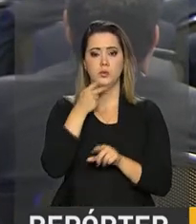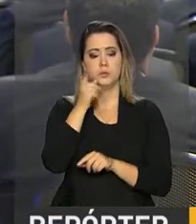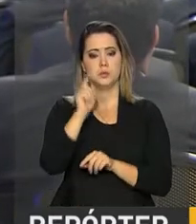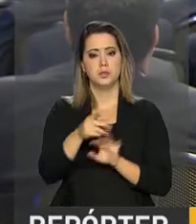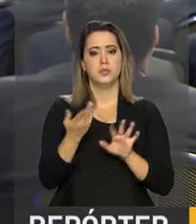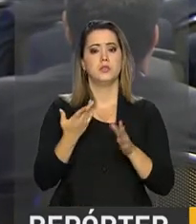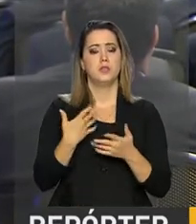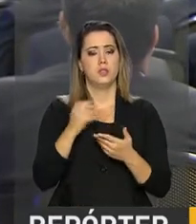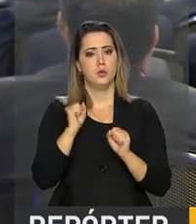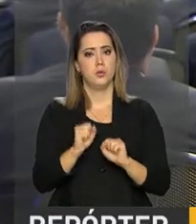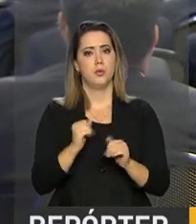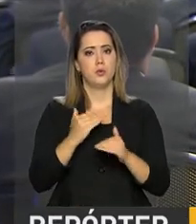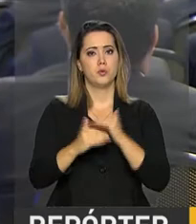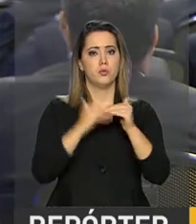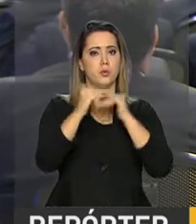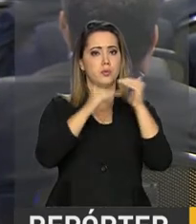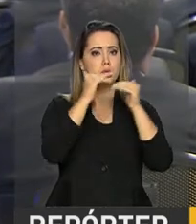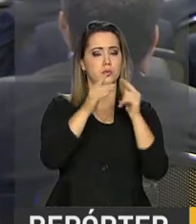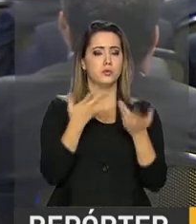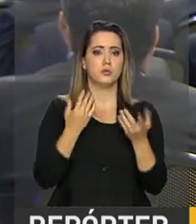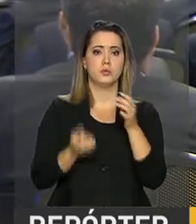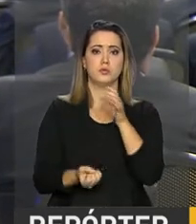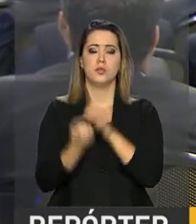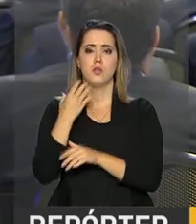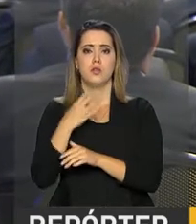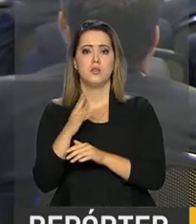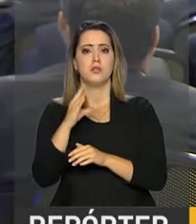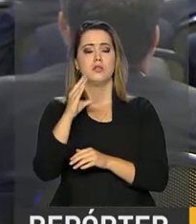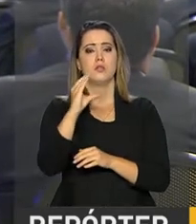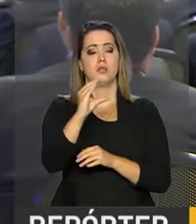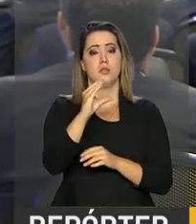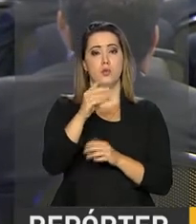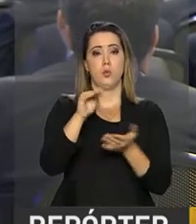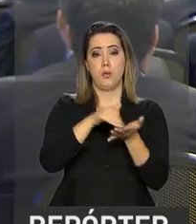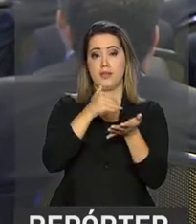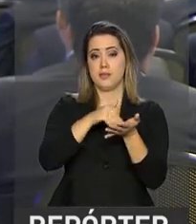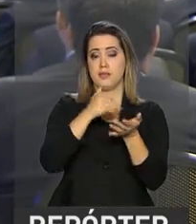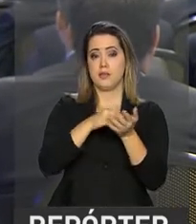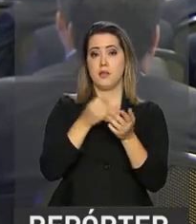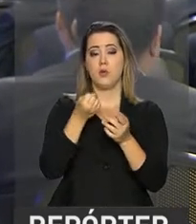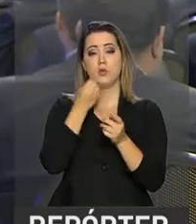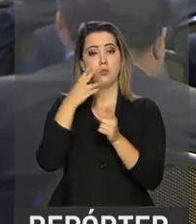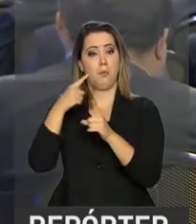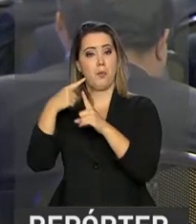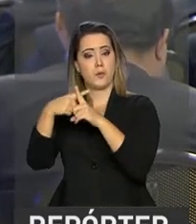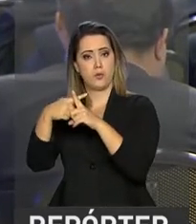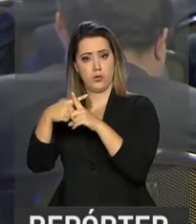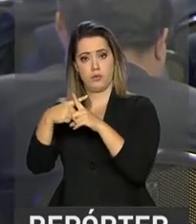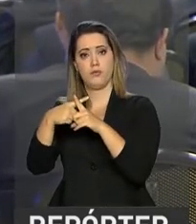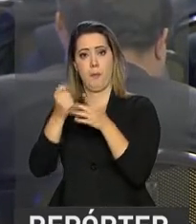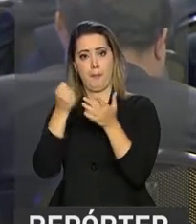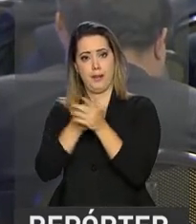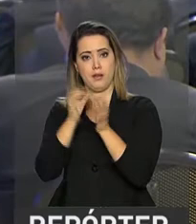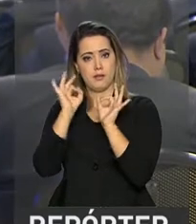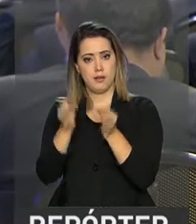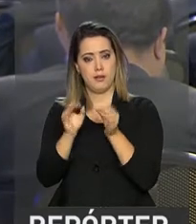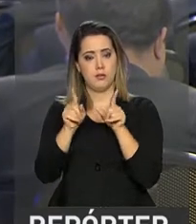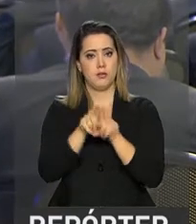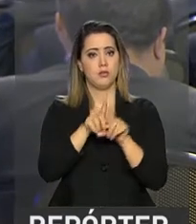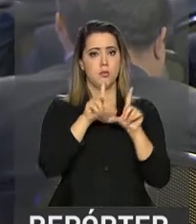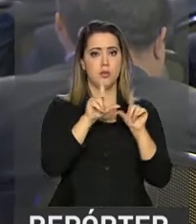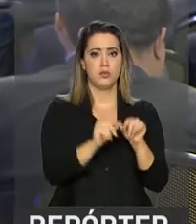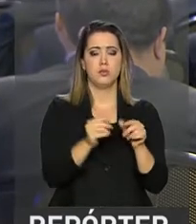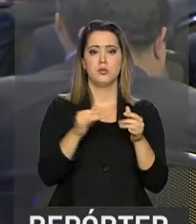para melhorar a produtividade, como a criação do cadastro de bons pagadores, a redução no tempo para o pagamento de